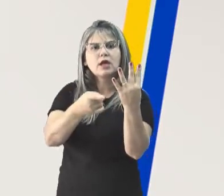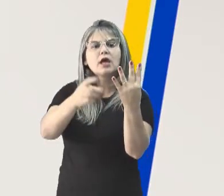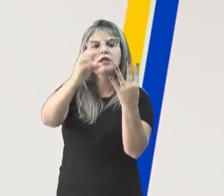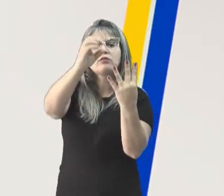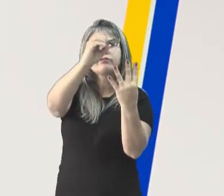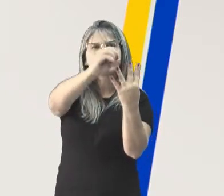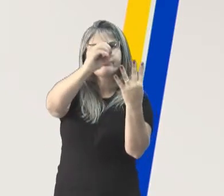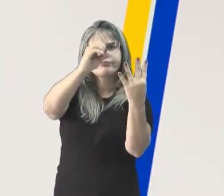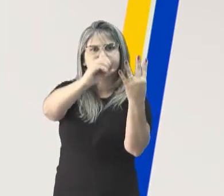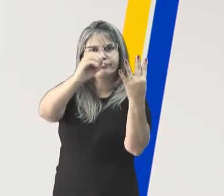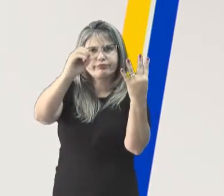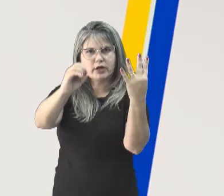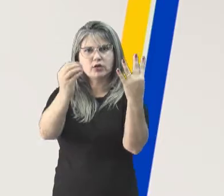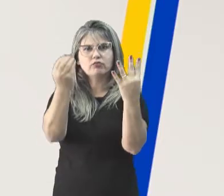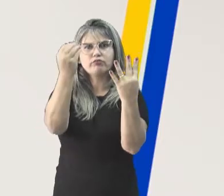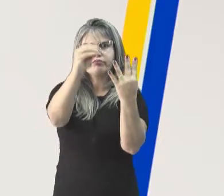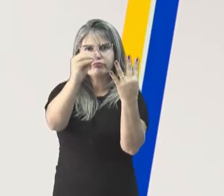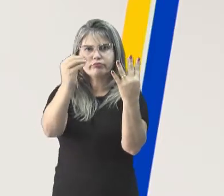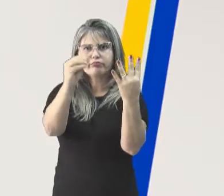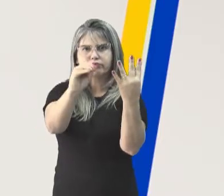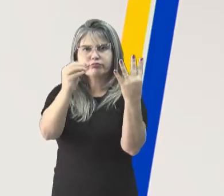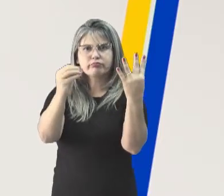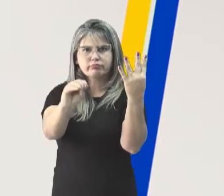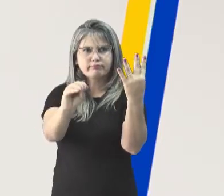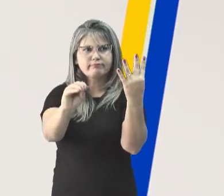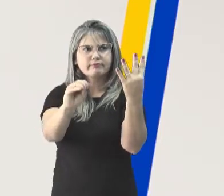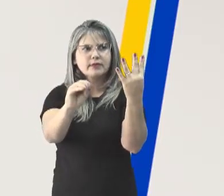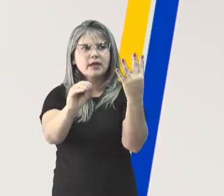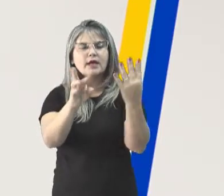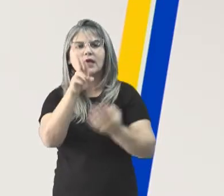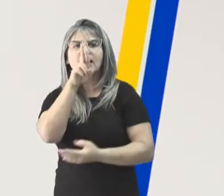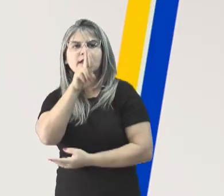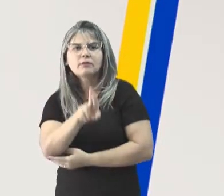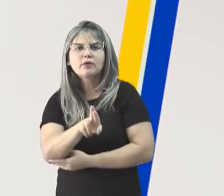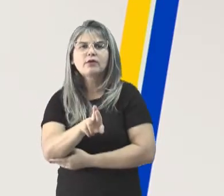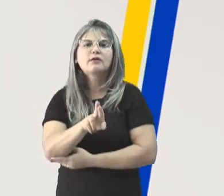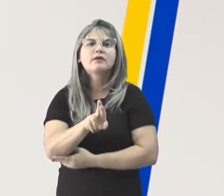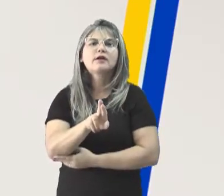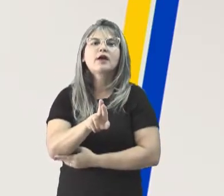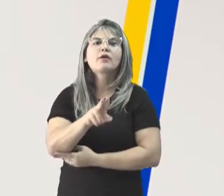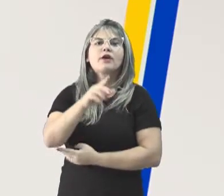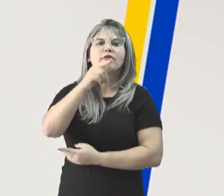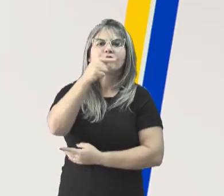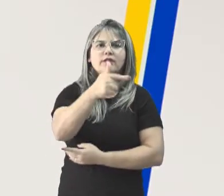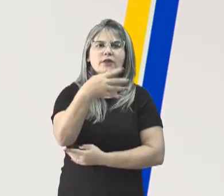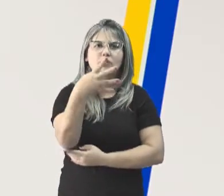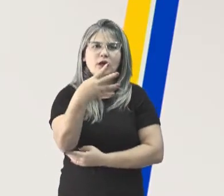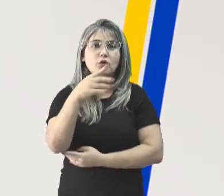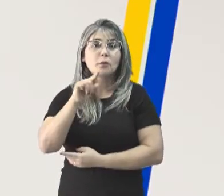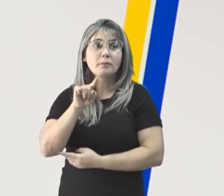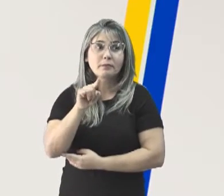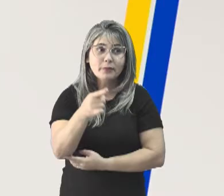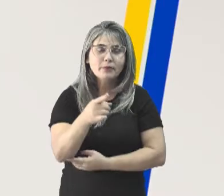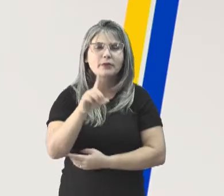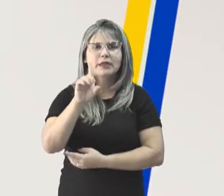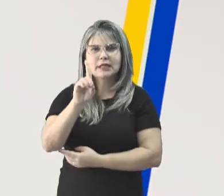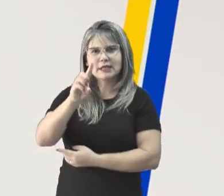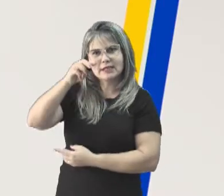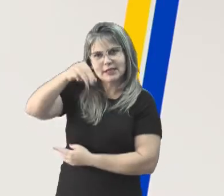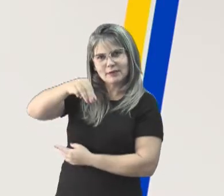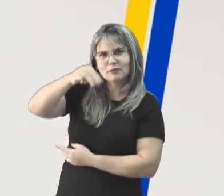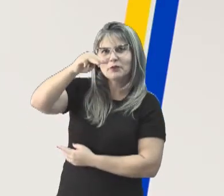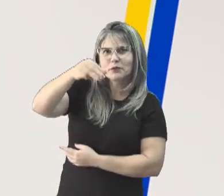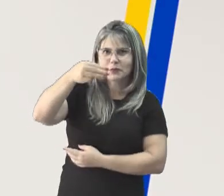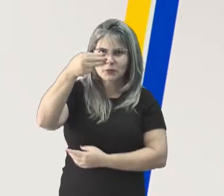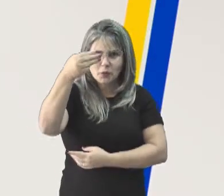3 zeros. E aí eu fico com essa resposta: 24.000 decímetros cúbicos, alternativa